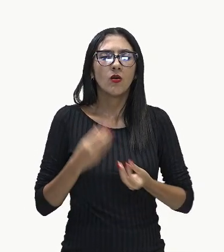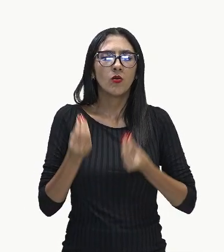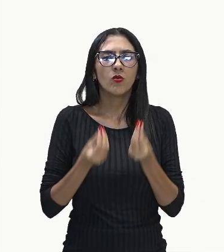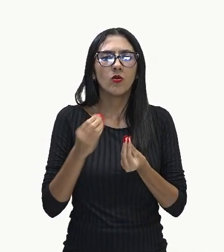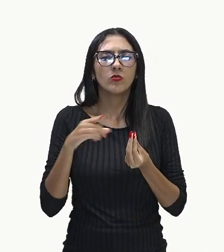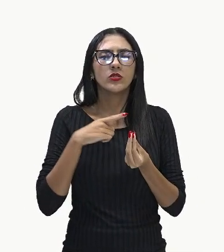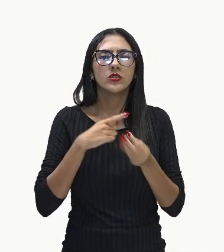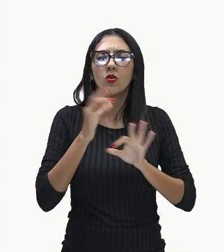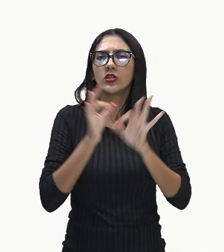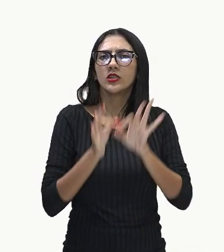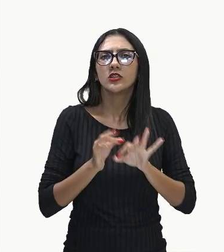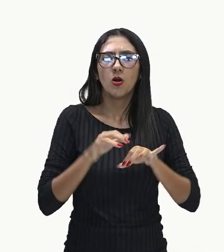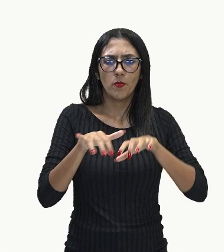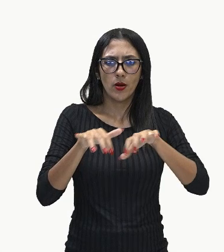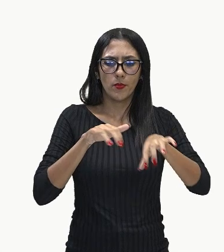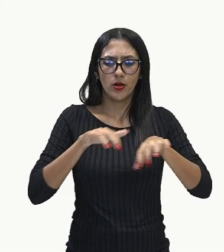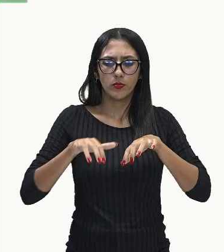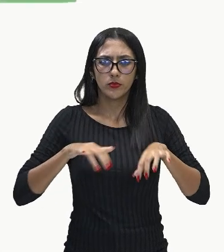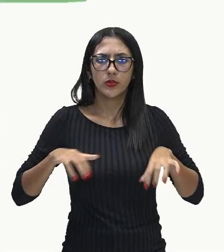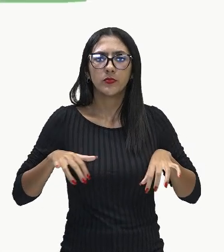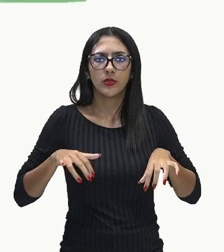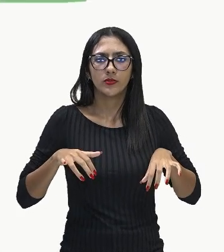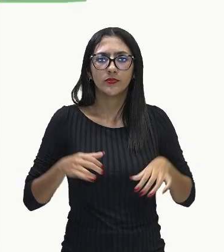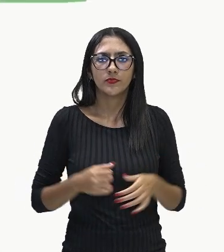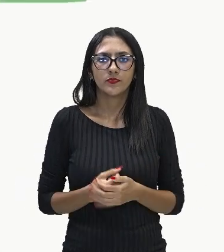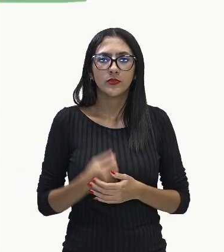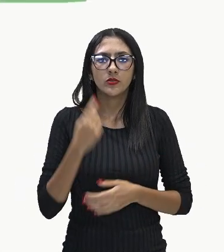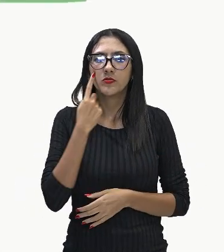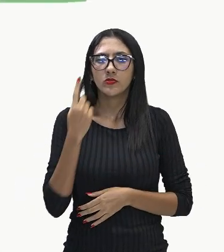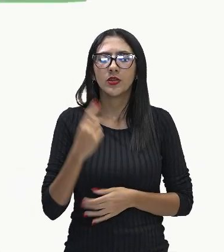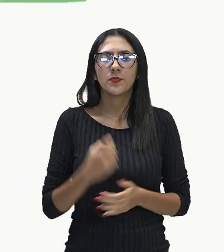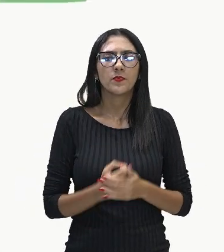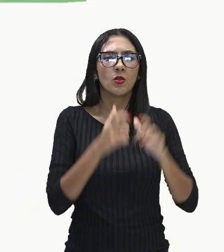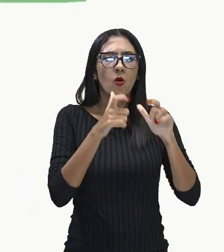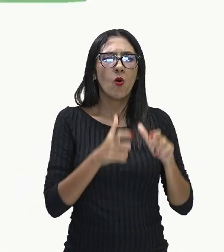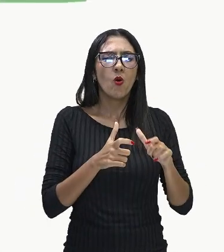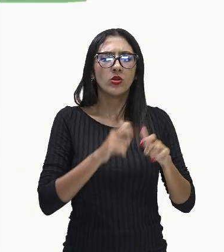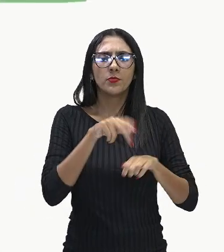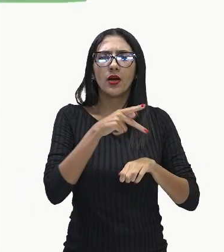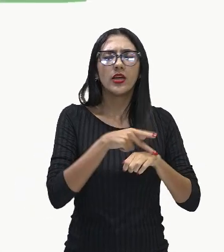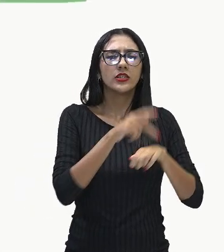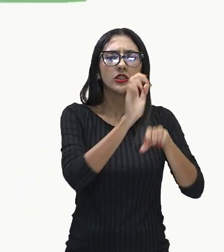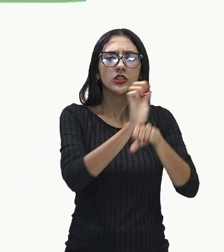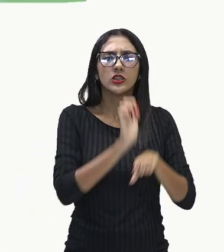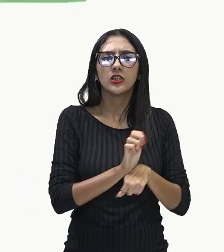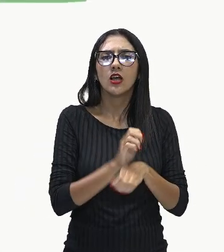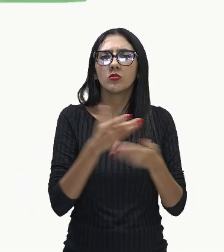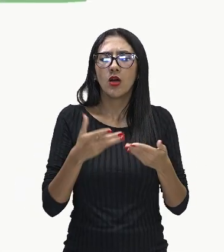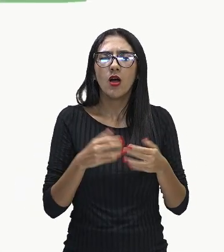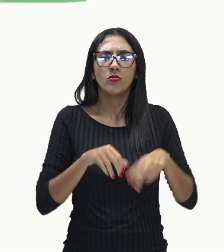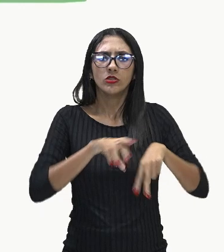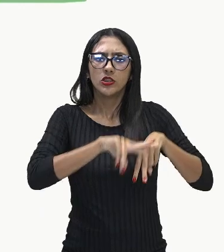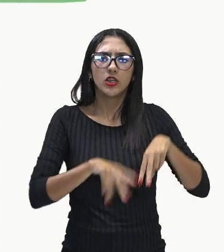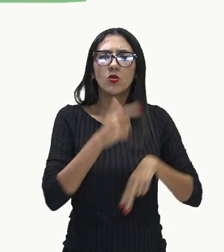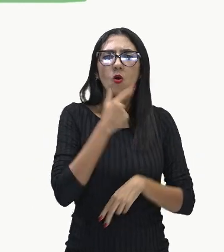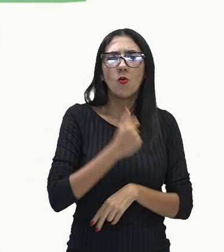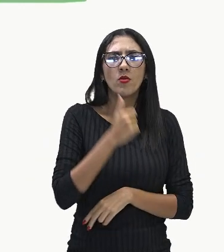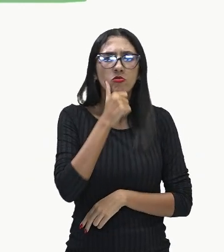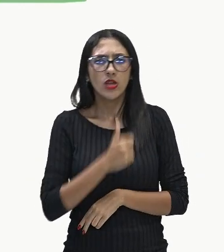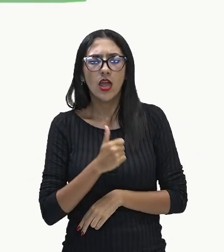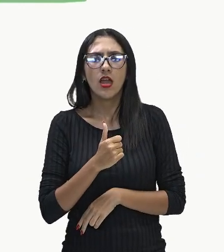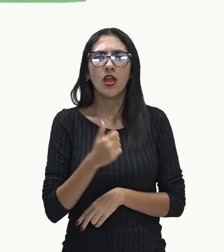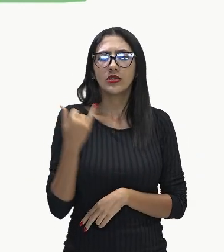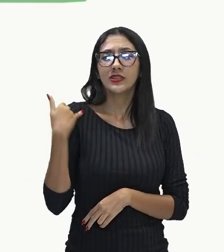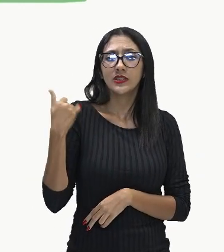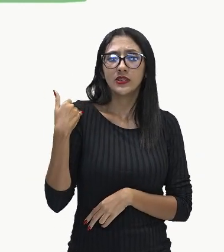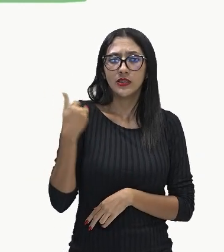extratos? Região do país onde reside, o sexo, a faixa etária e a faixa de